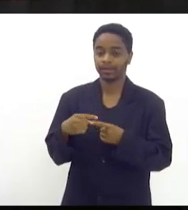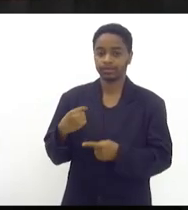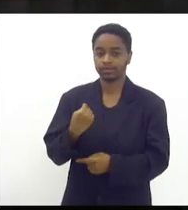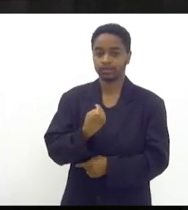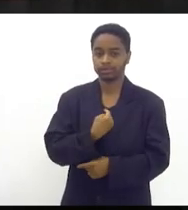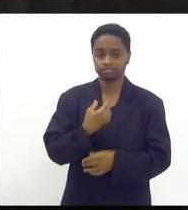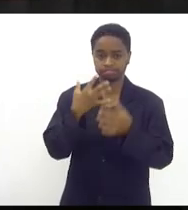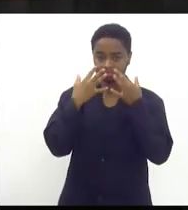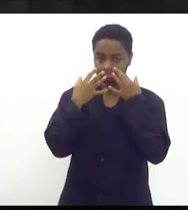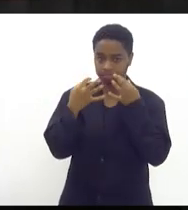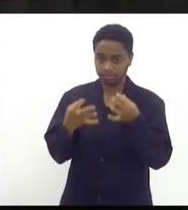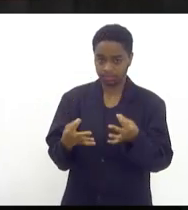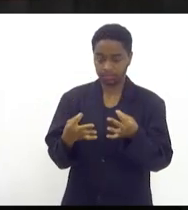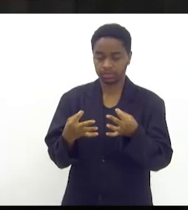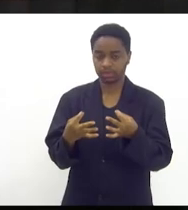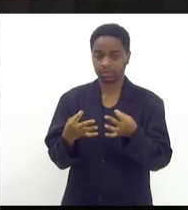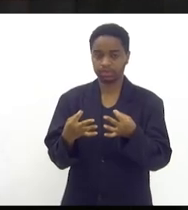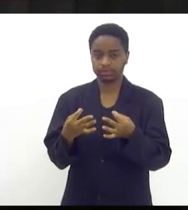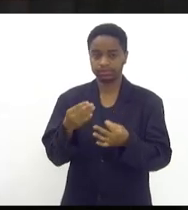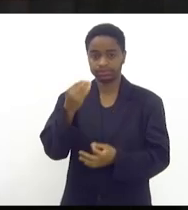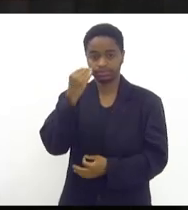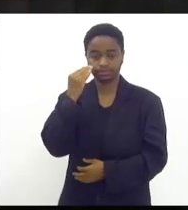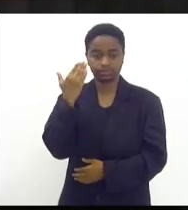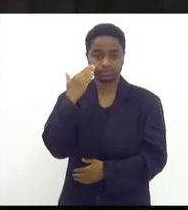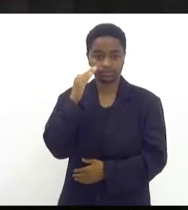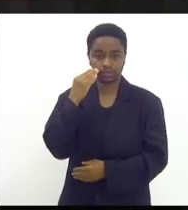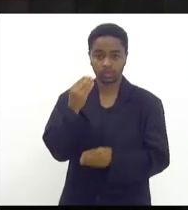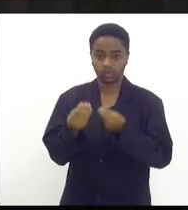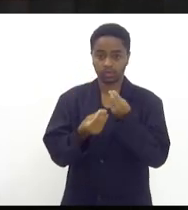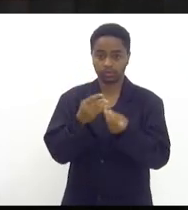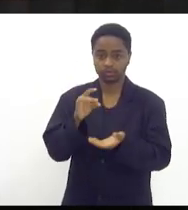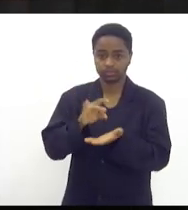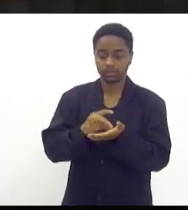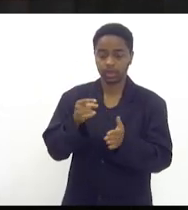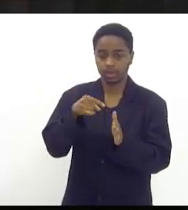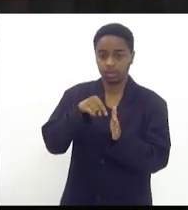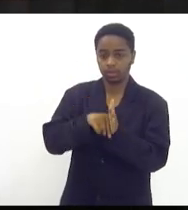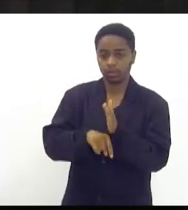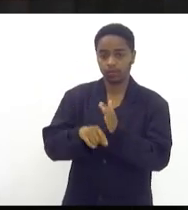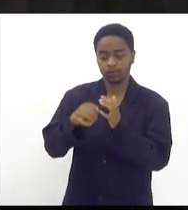cognição para compreender a profundidade dos teus pensamentos.